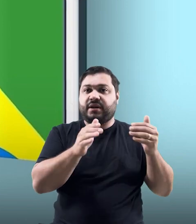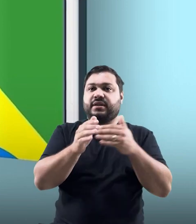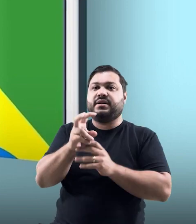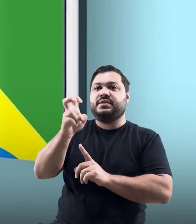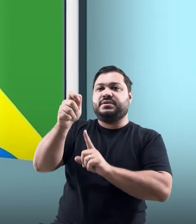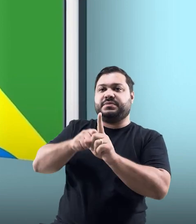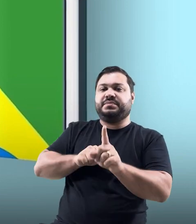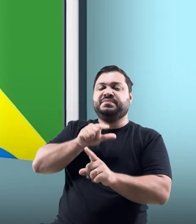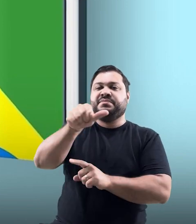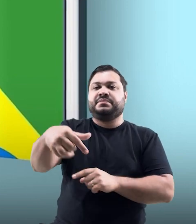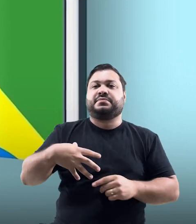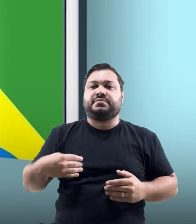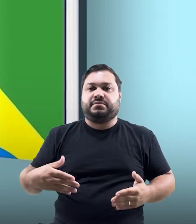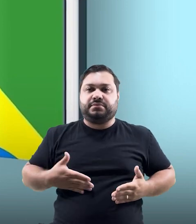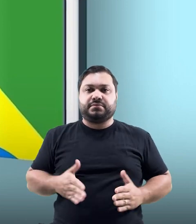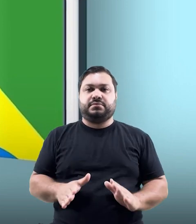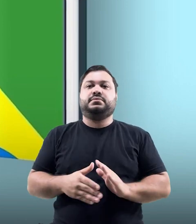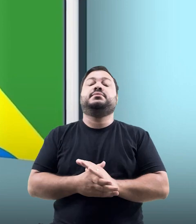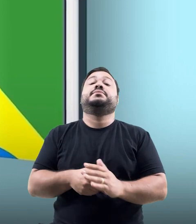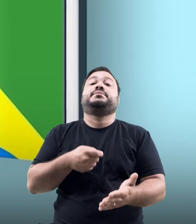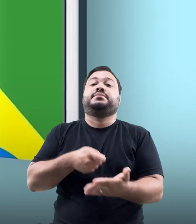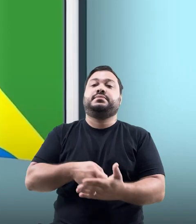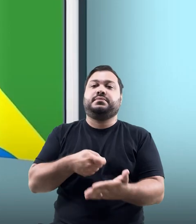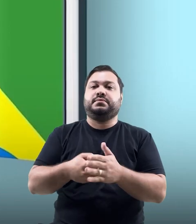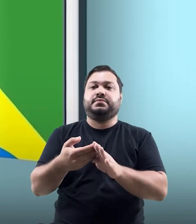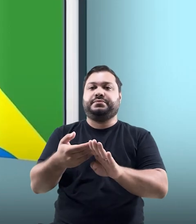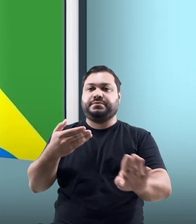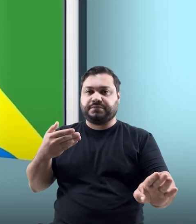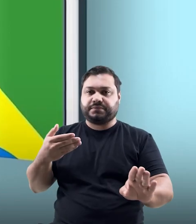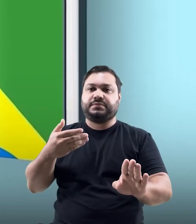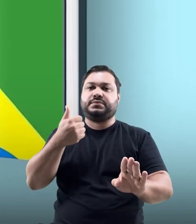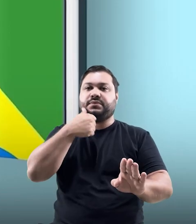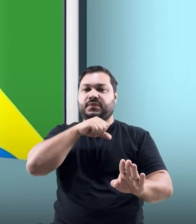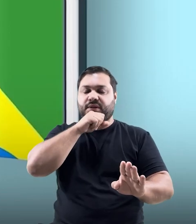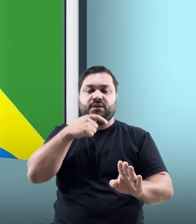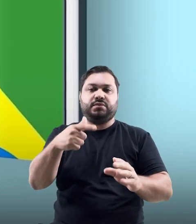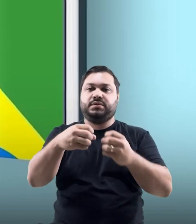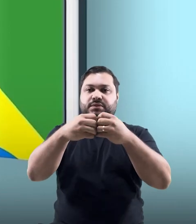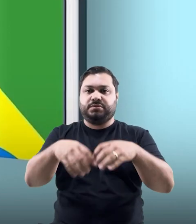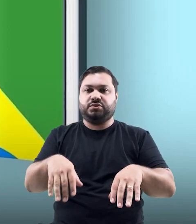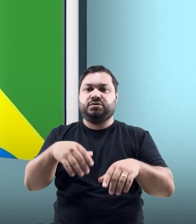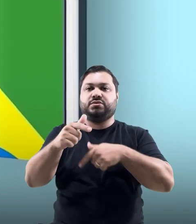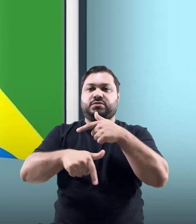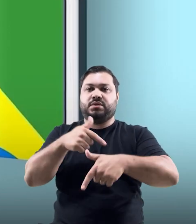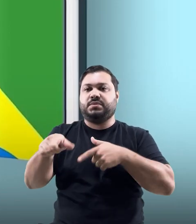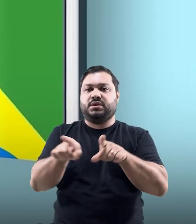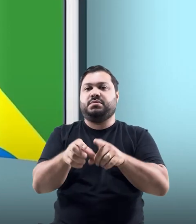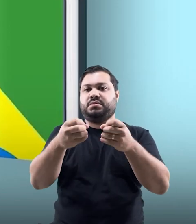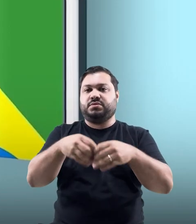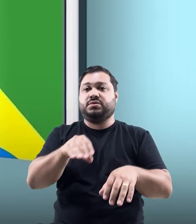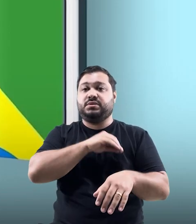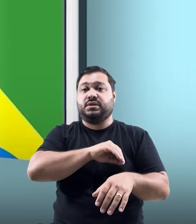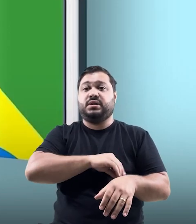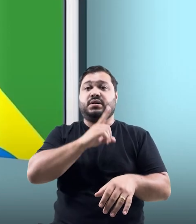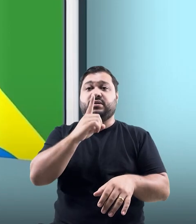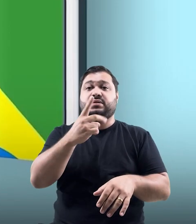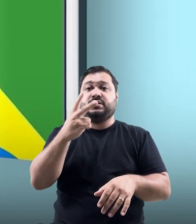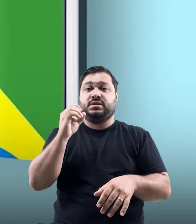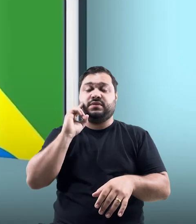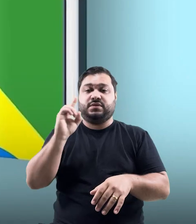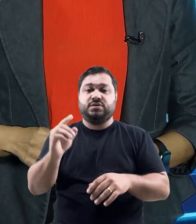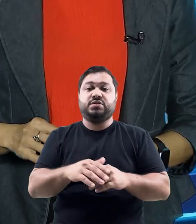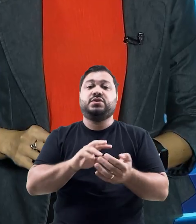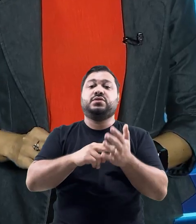até 5 meses após o parto e garante a licença maternidade sem prejuízo do emprego e do salário por